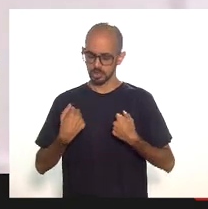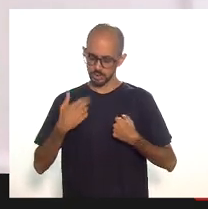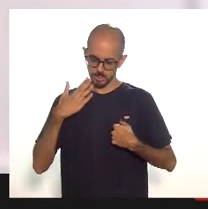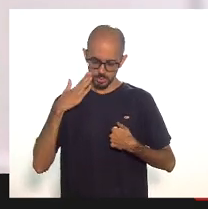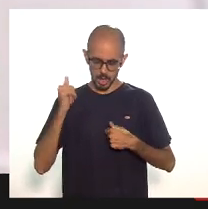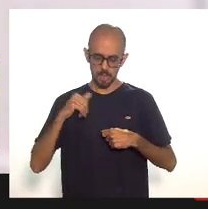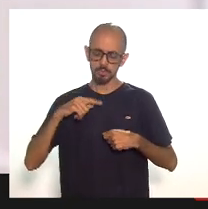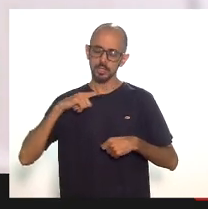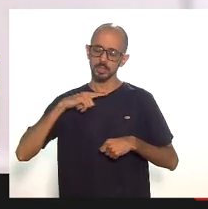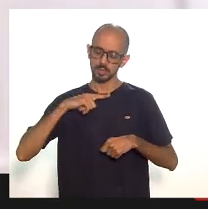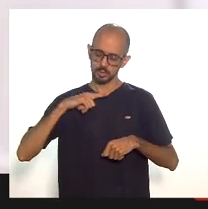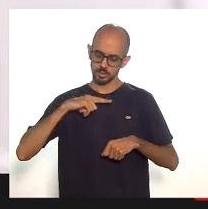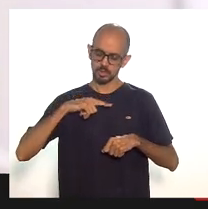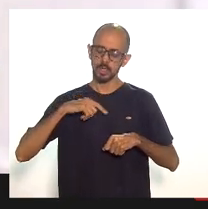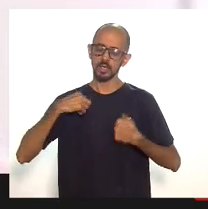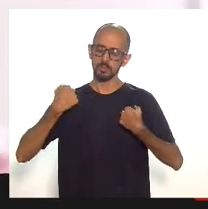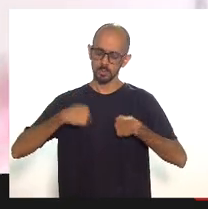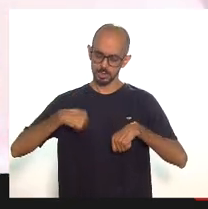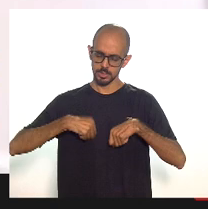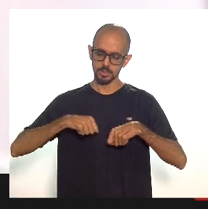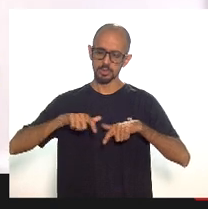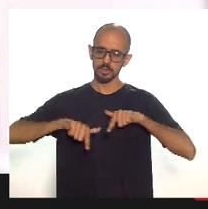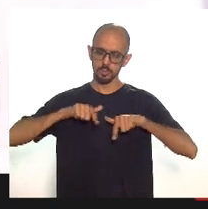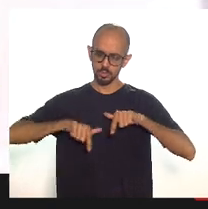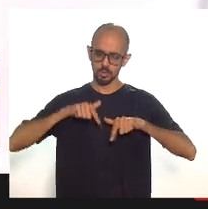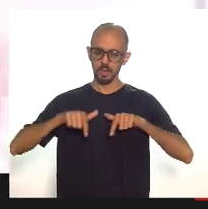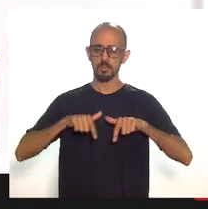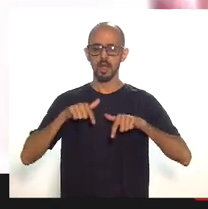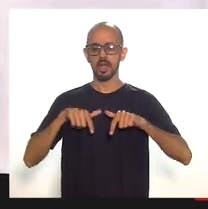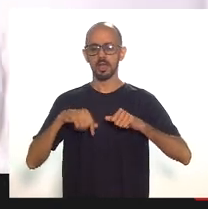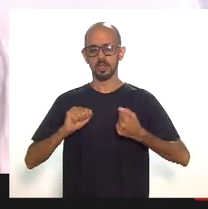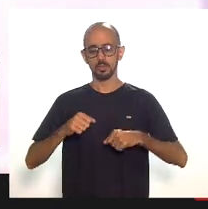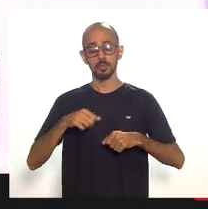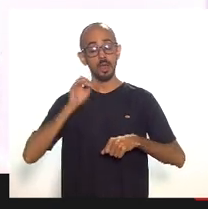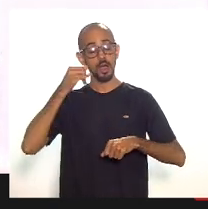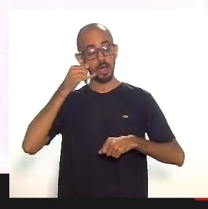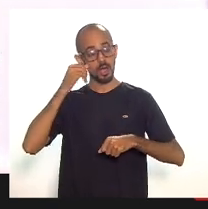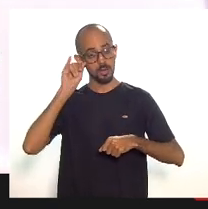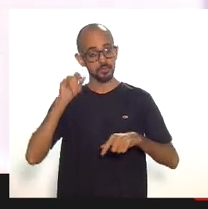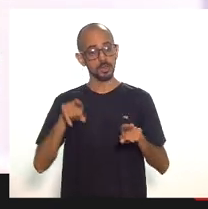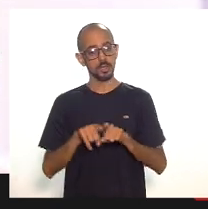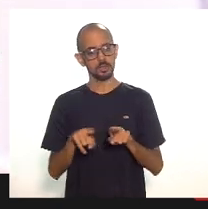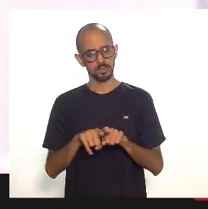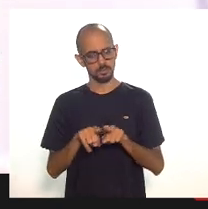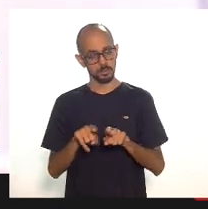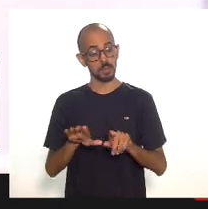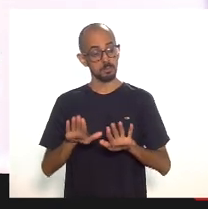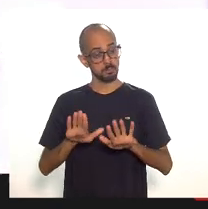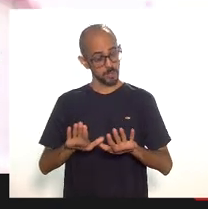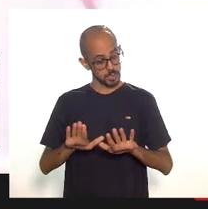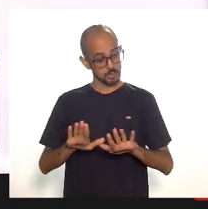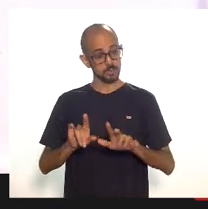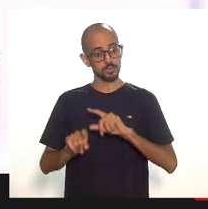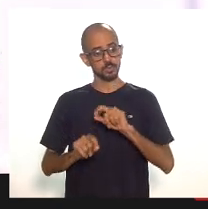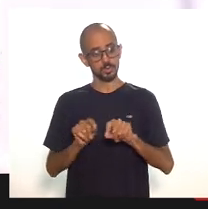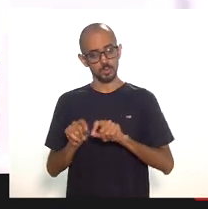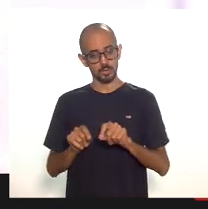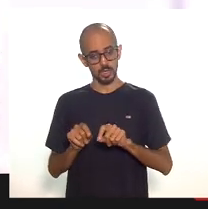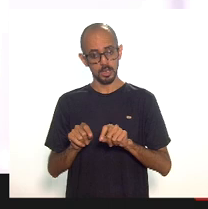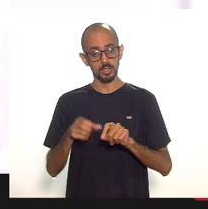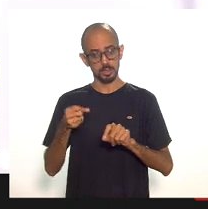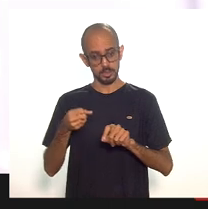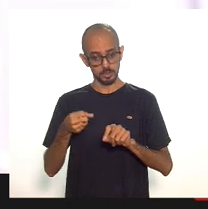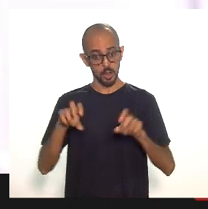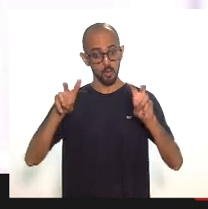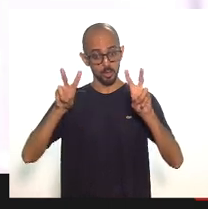que os entes deveriam estar trabalhando mais na questão da prevenção, né? Enfim, mas como o tema